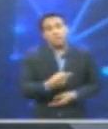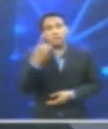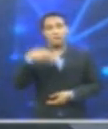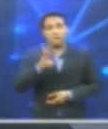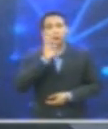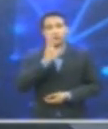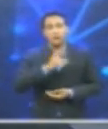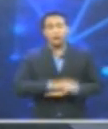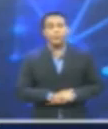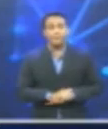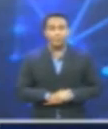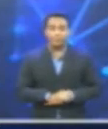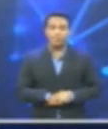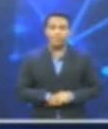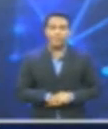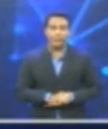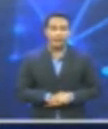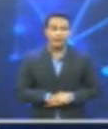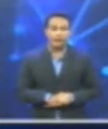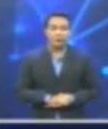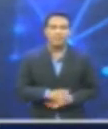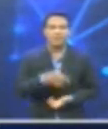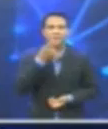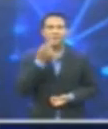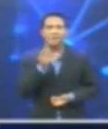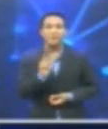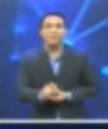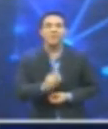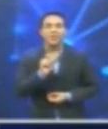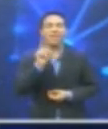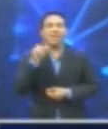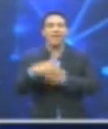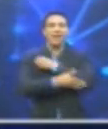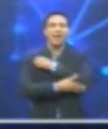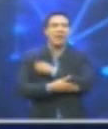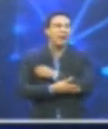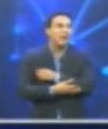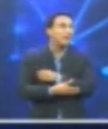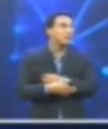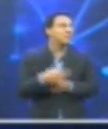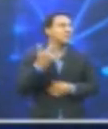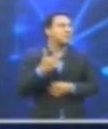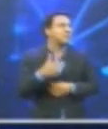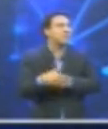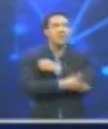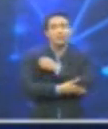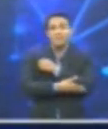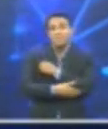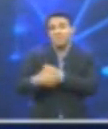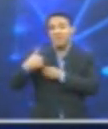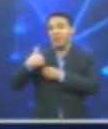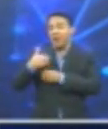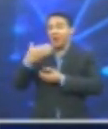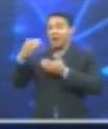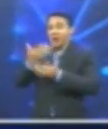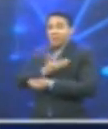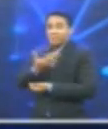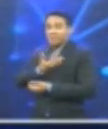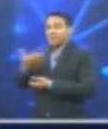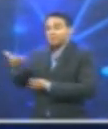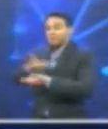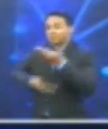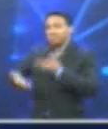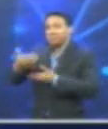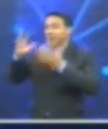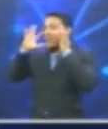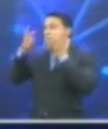tréplica. Olha, já se diz que a pior coisa do mundo é ciúme de homem. Não tenha ciúme, candidato, da minha amizade, do meu respeito, da minha contribuição